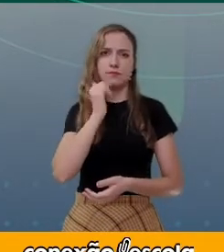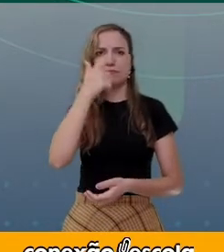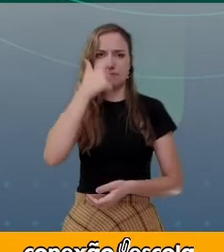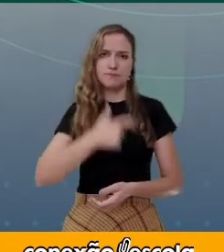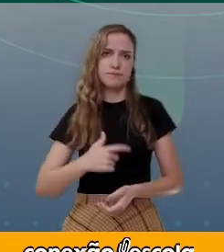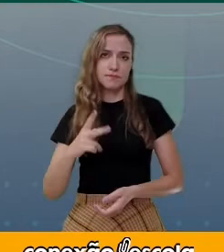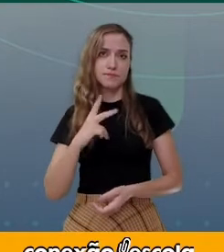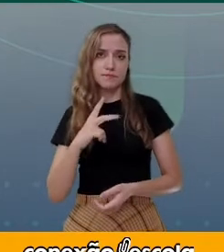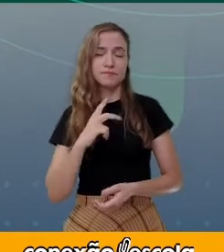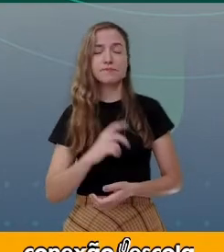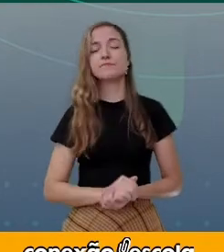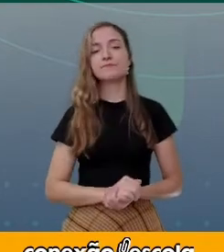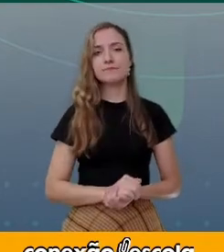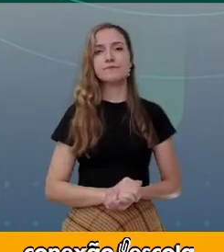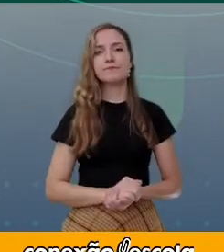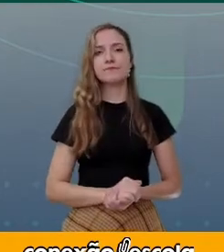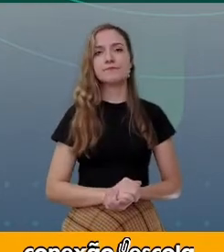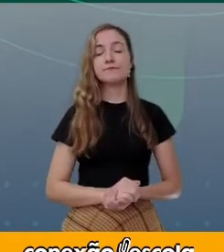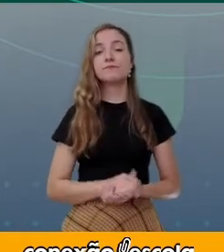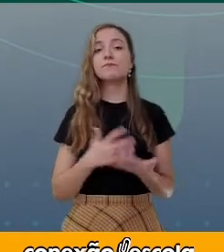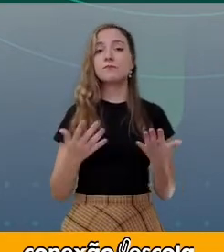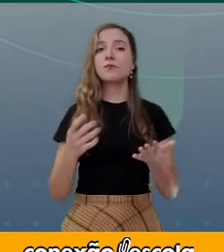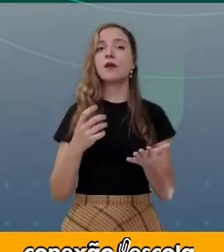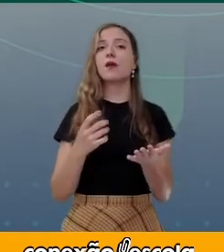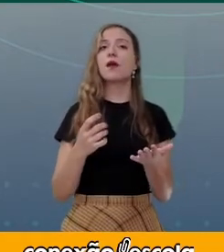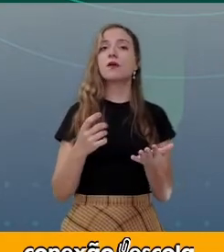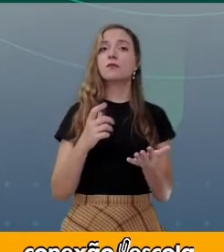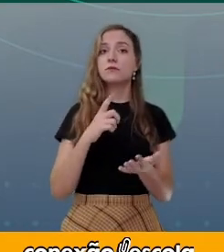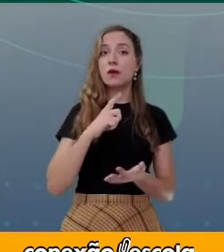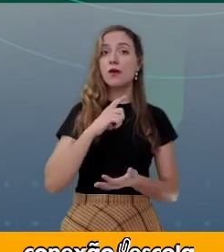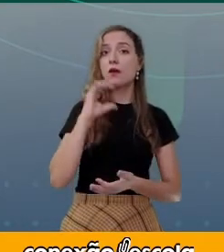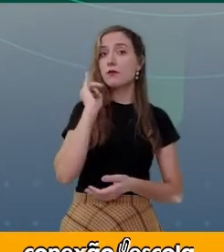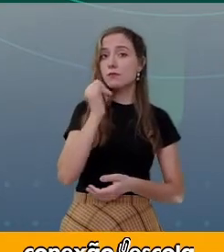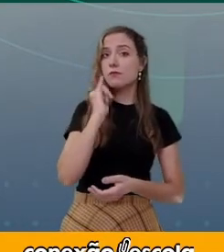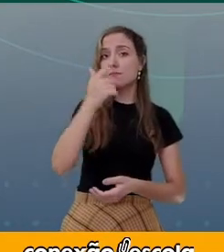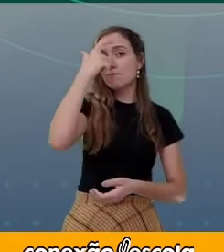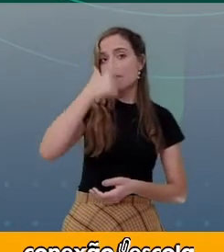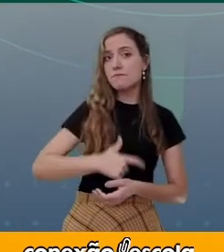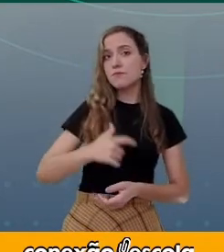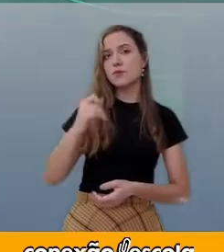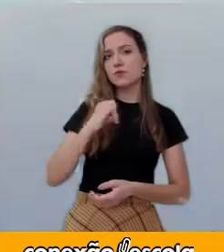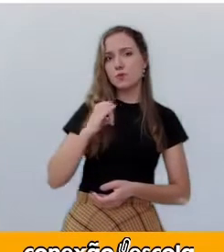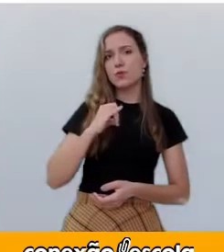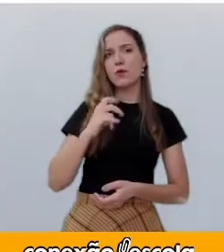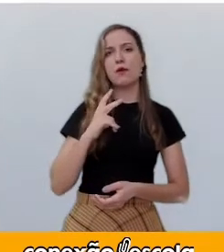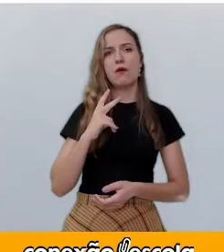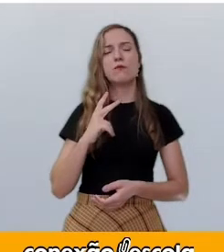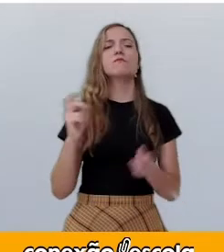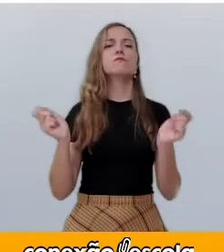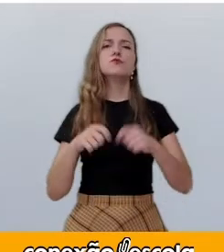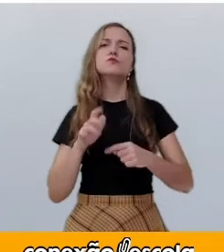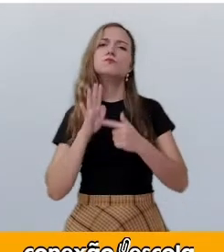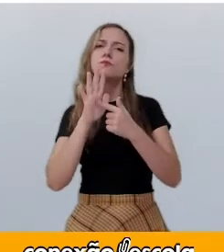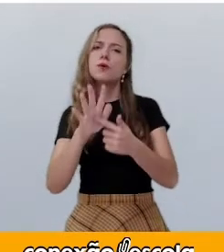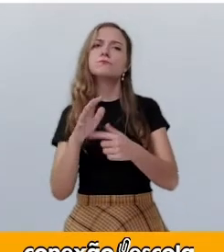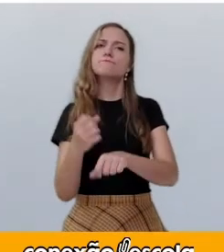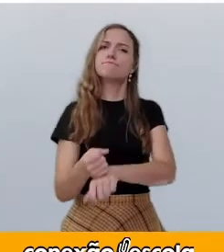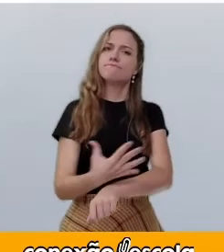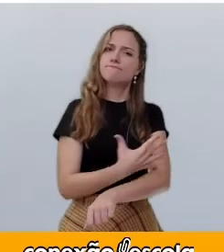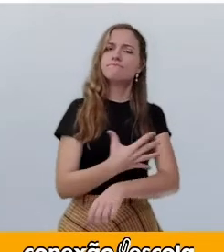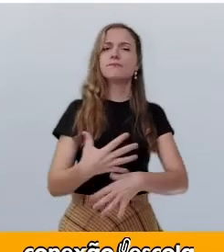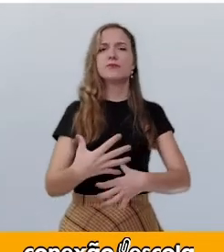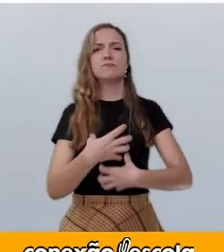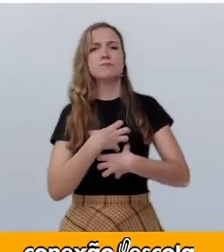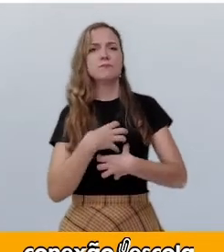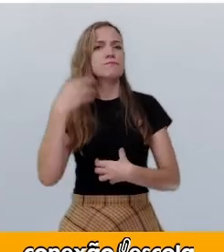seguindo nesse tipo de relato são expressas emoções sentimentos